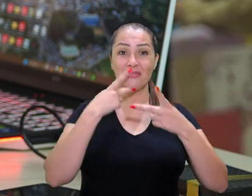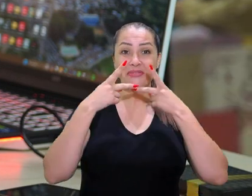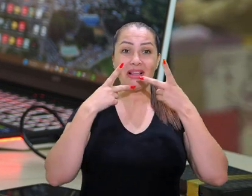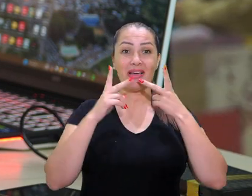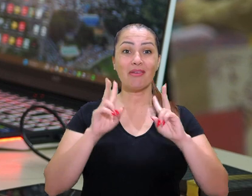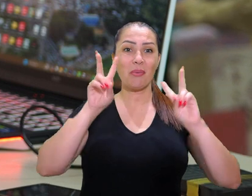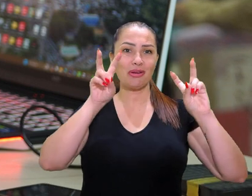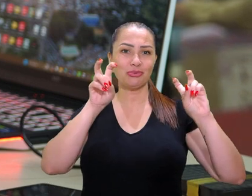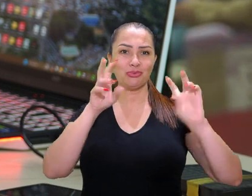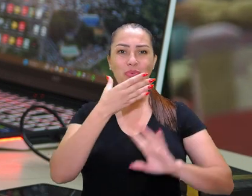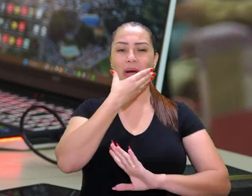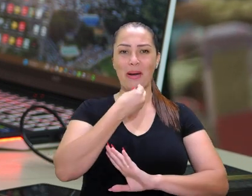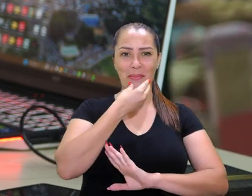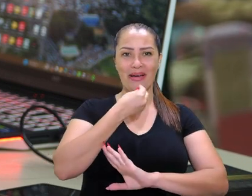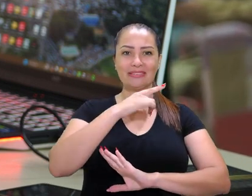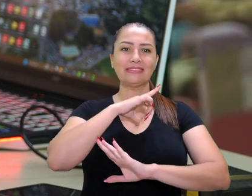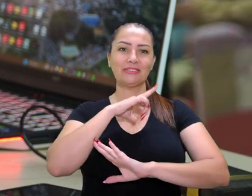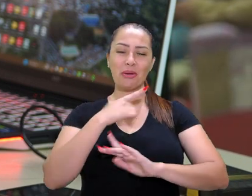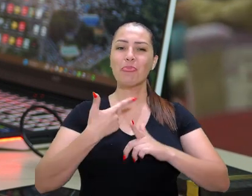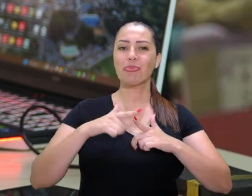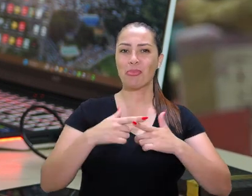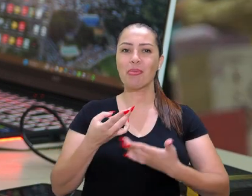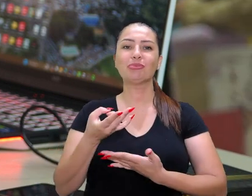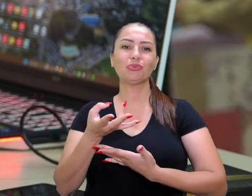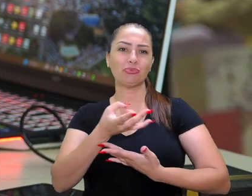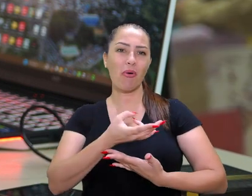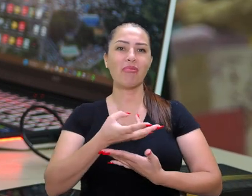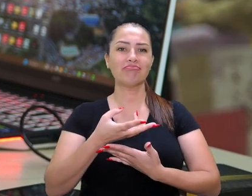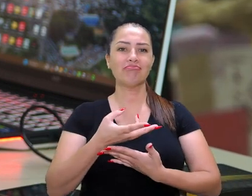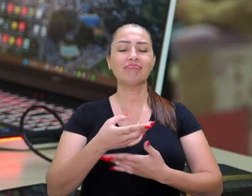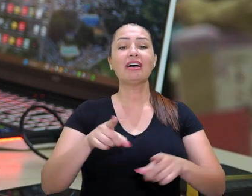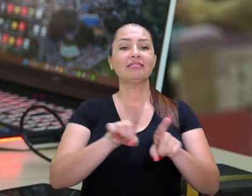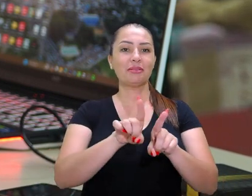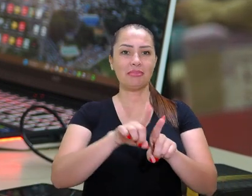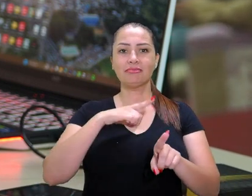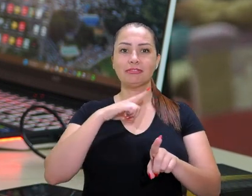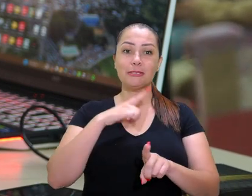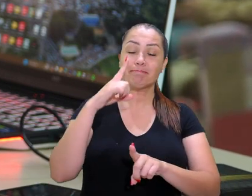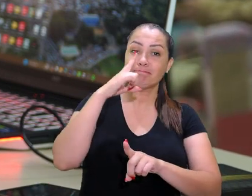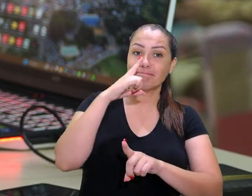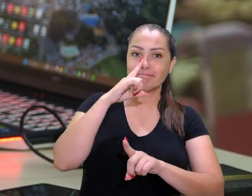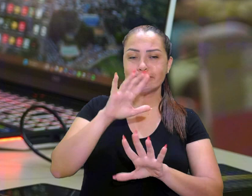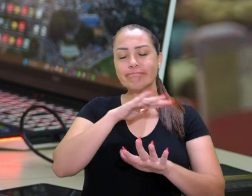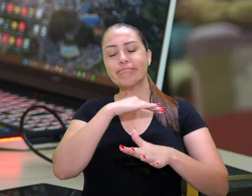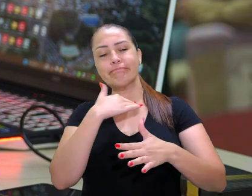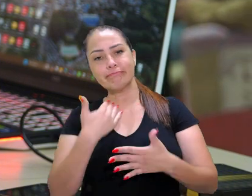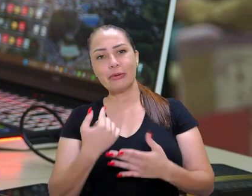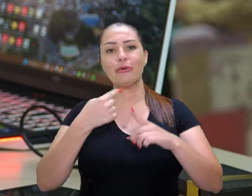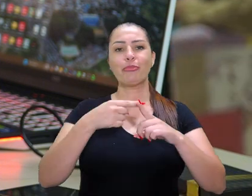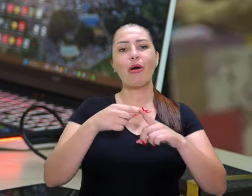um rapaz, né, que tinha um problema com entorpecentes e tal, e tinha a mãe dele, e ele acabou desencarnando em função